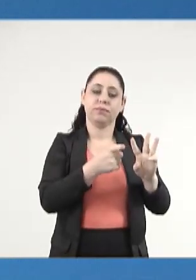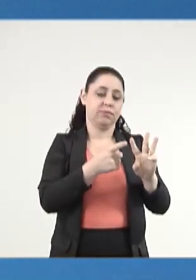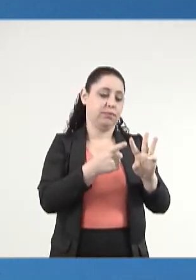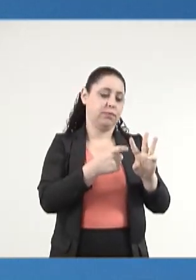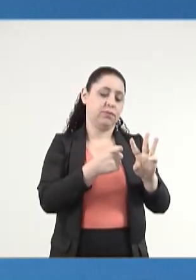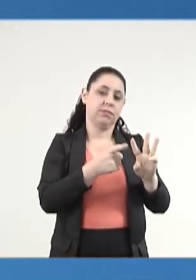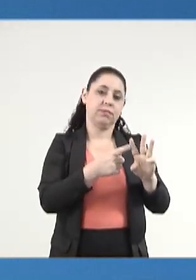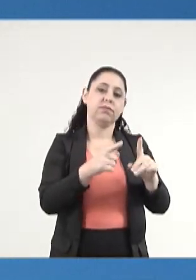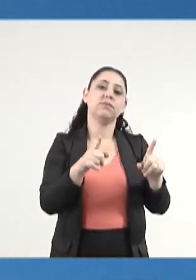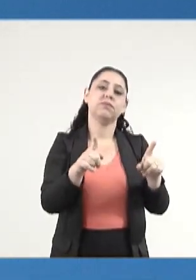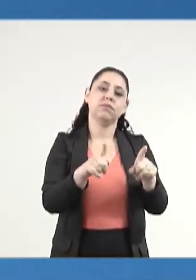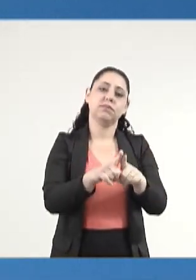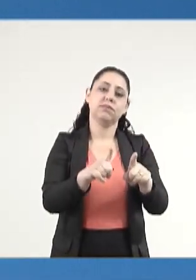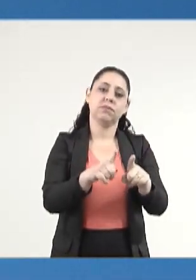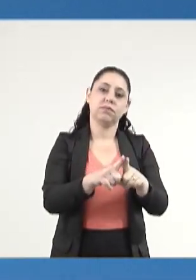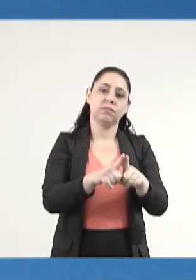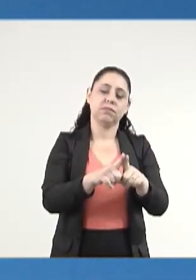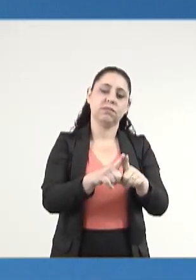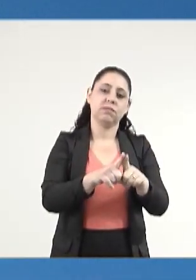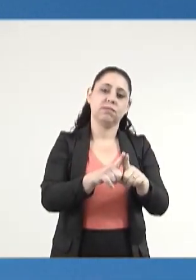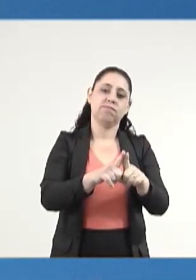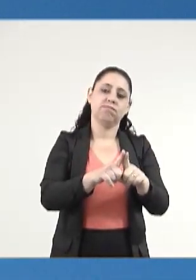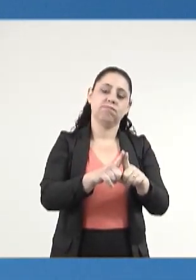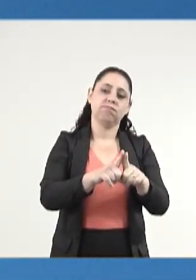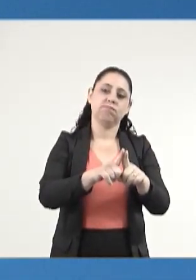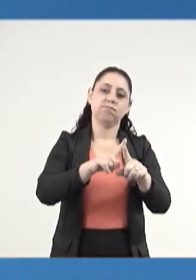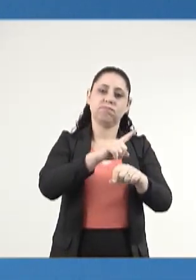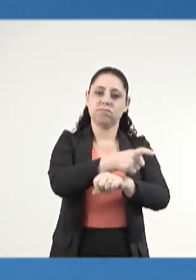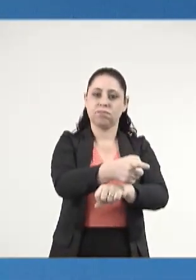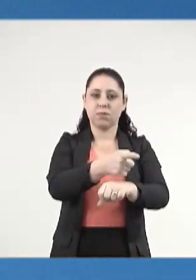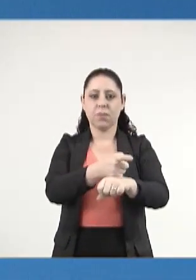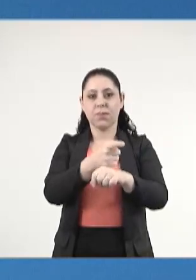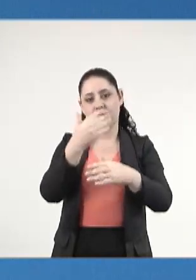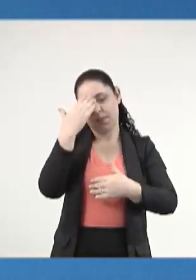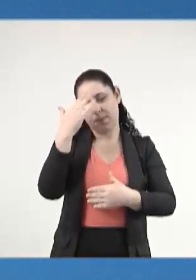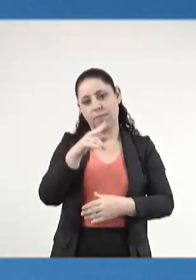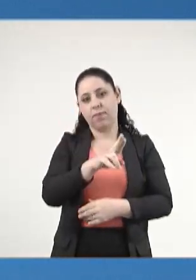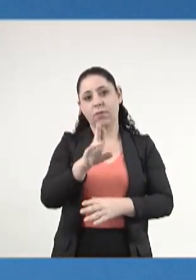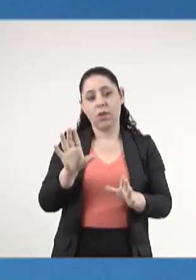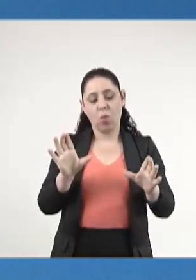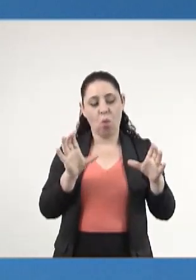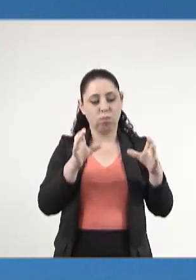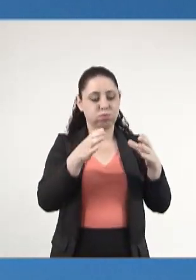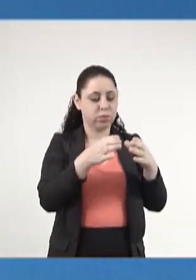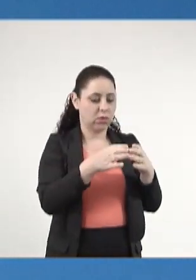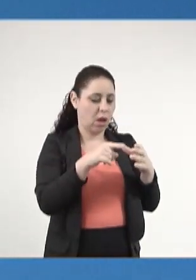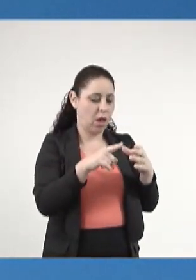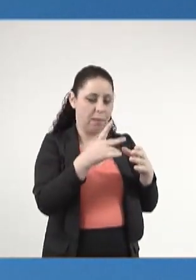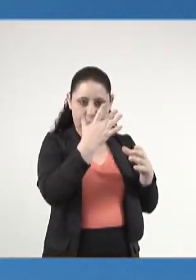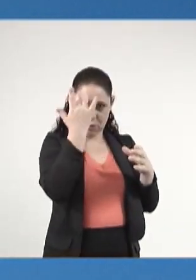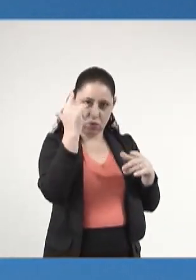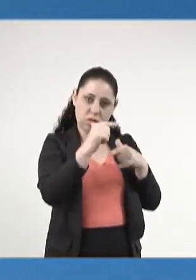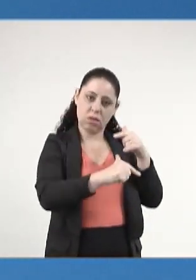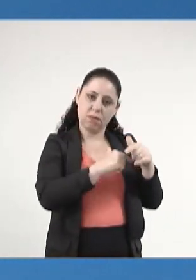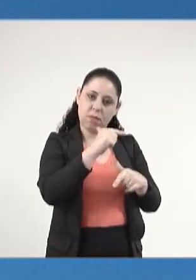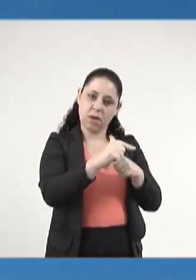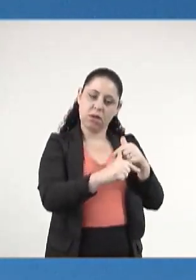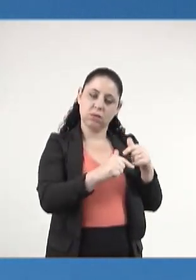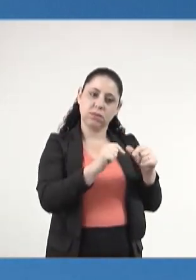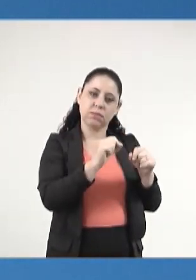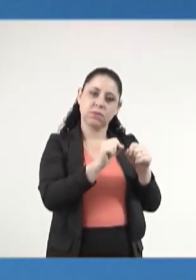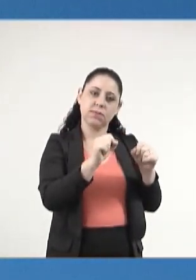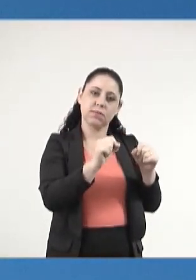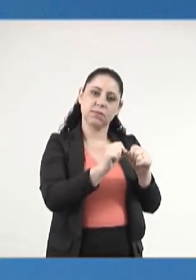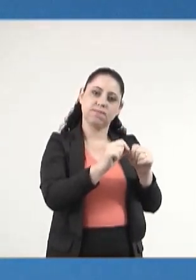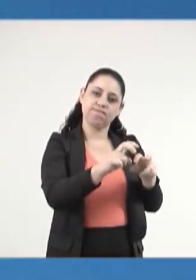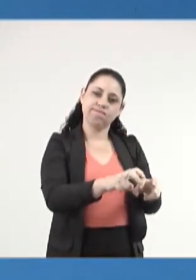indígenas e o povo negro de quilombola, agradecer em nome desse conjunto de trabalhadores e